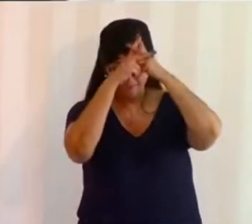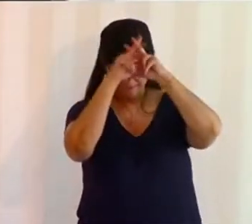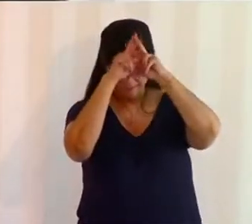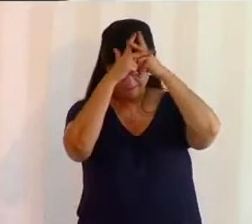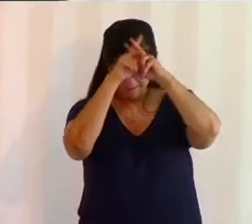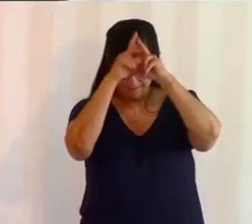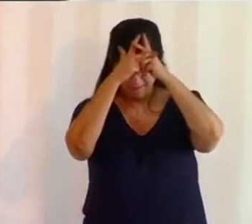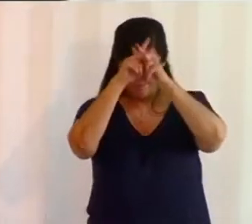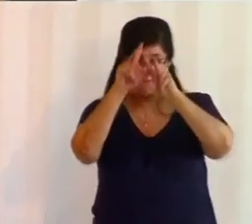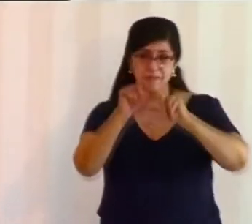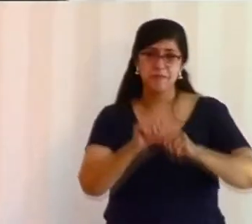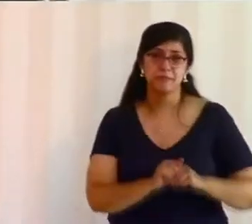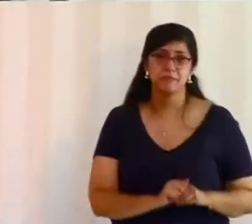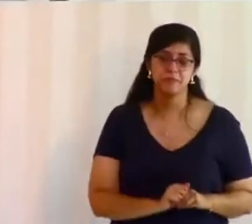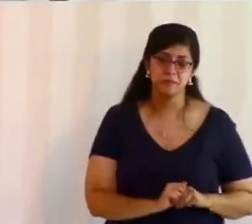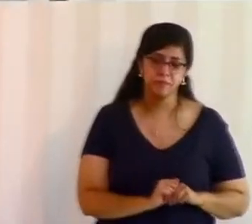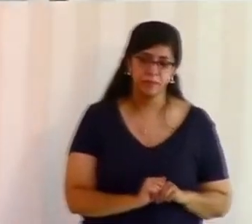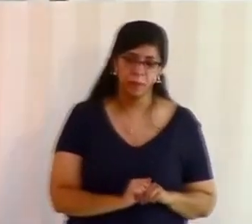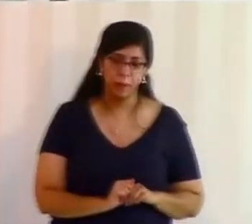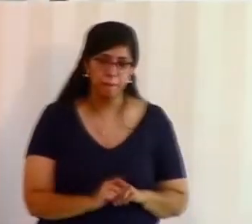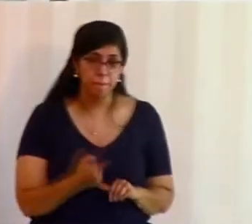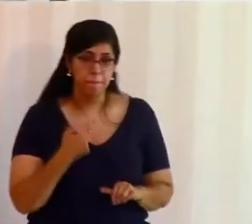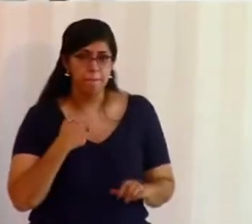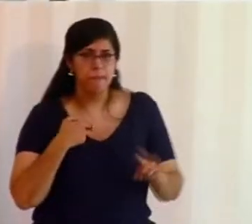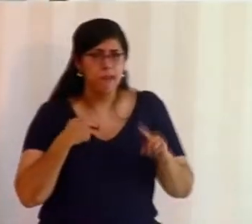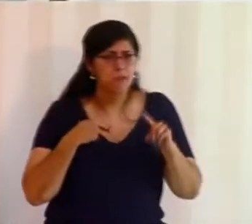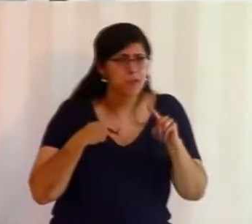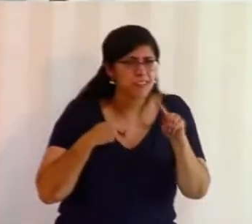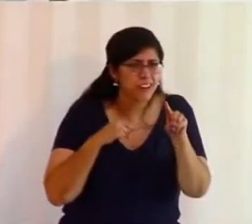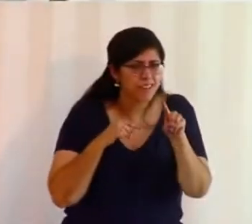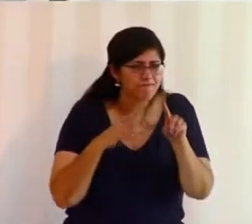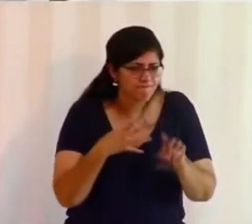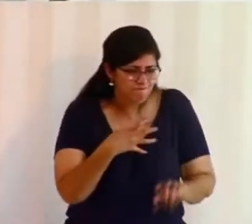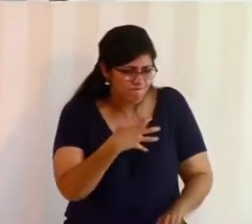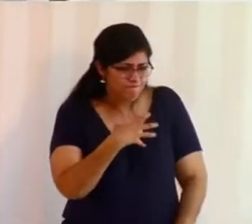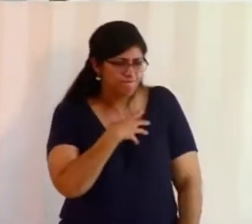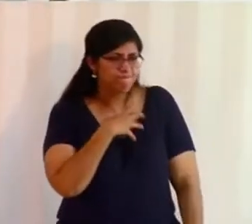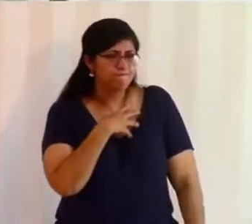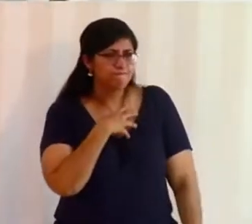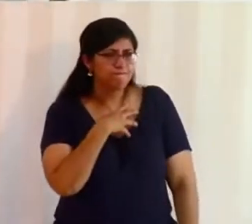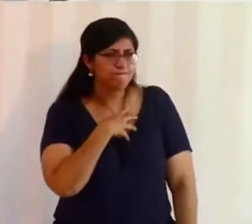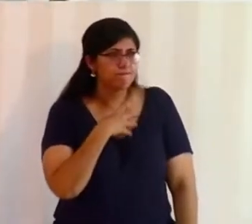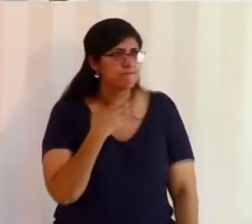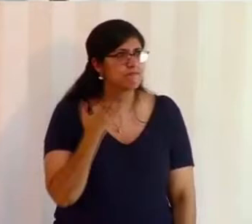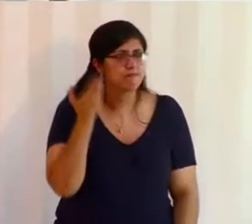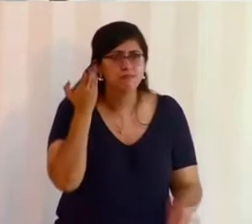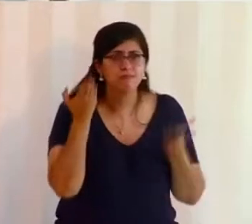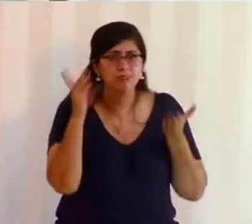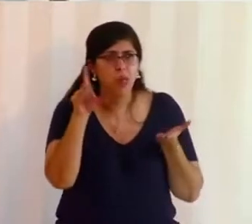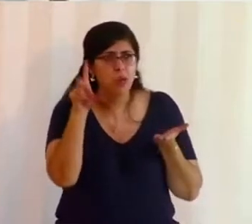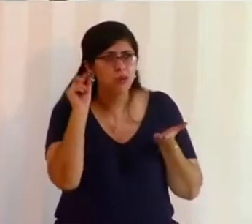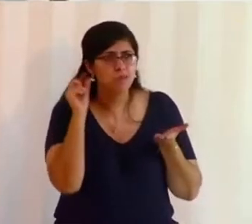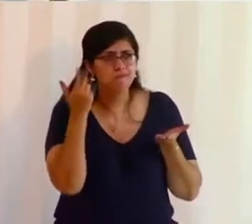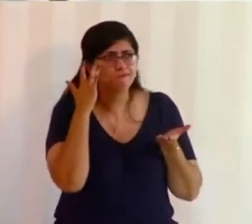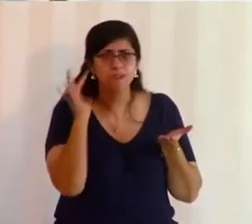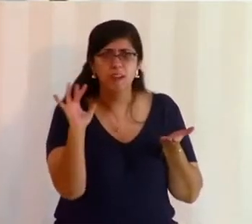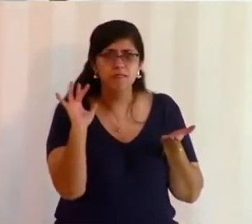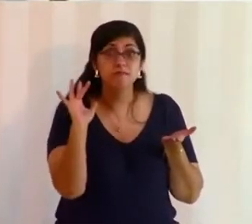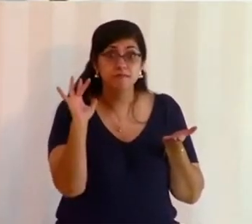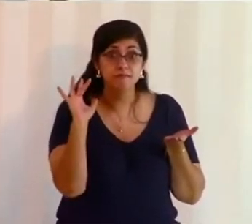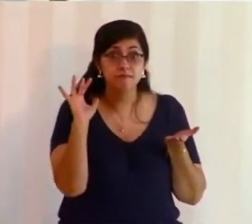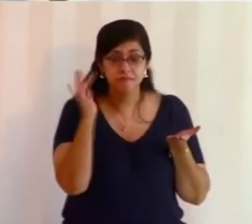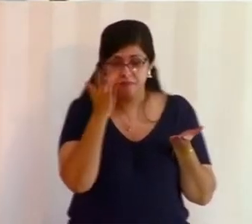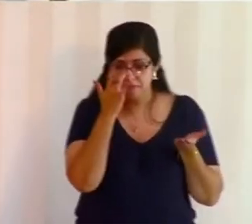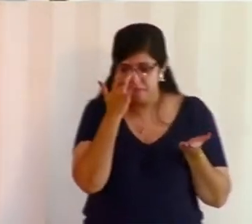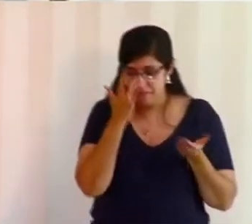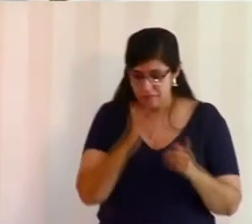obra do Senhor. E para tanto eu e você precisaremos do quê? De discernimento espiritual. É